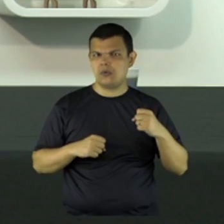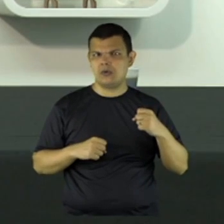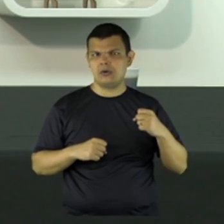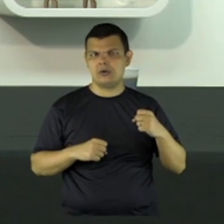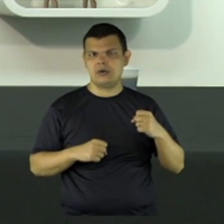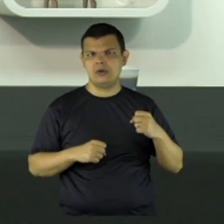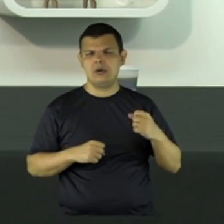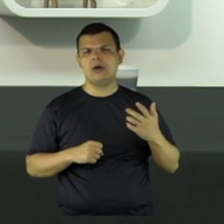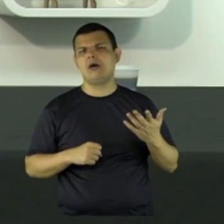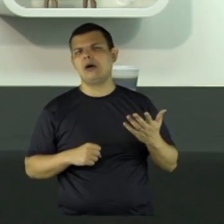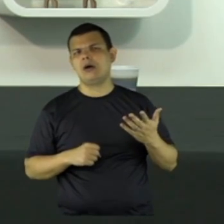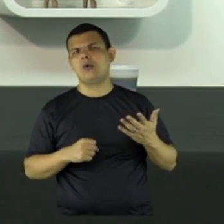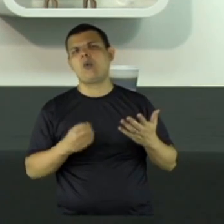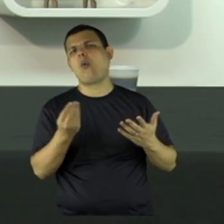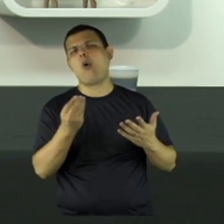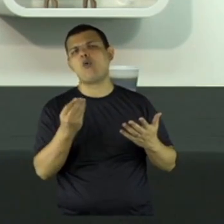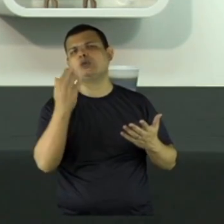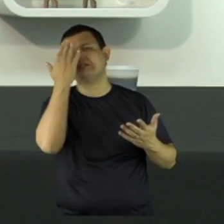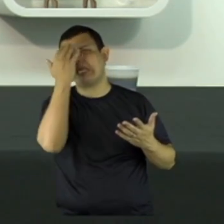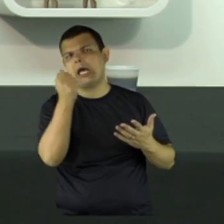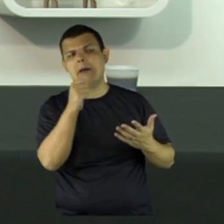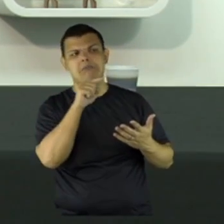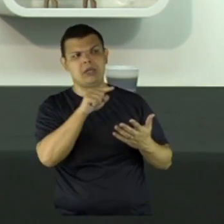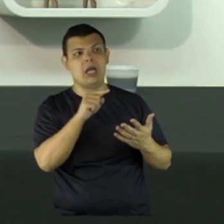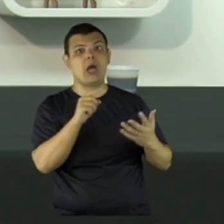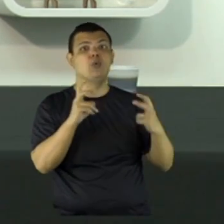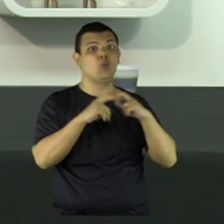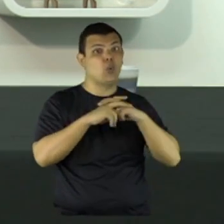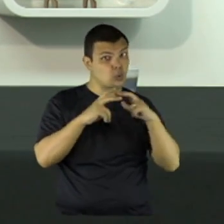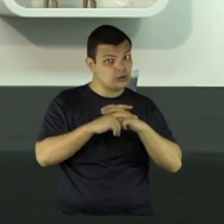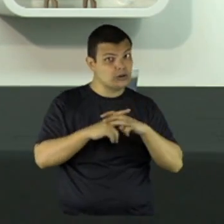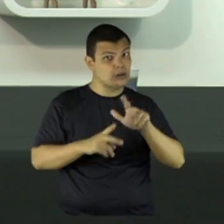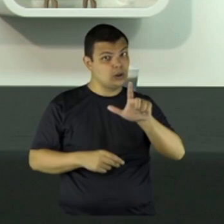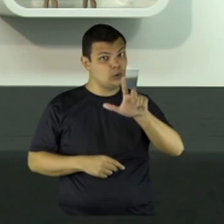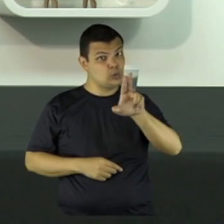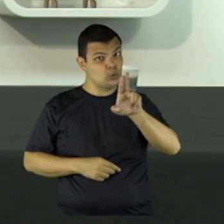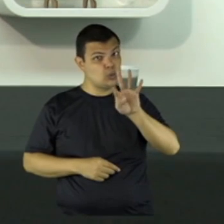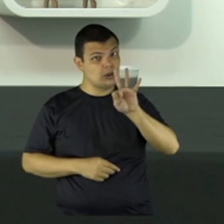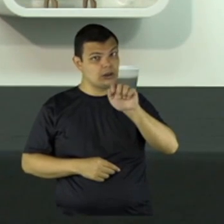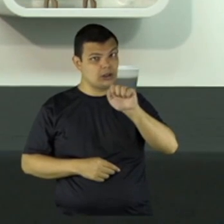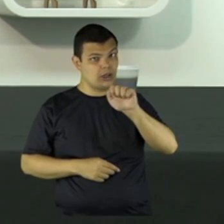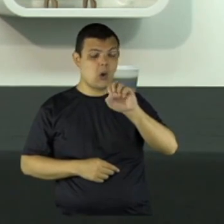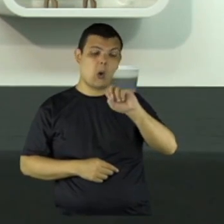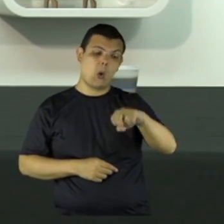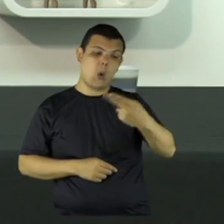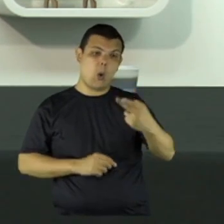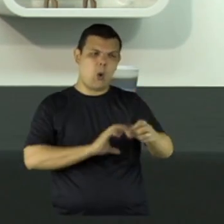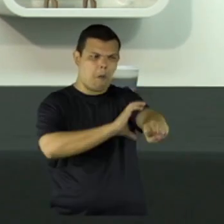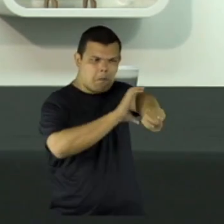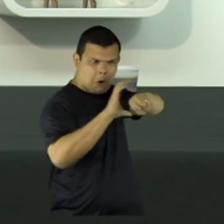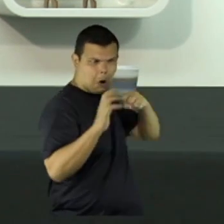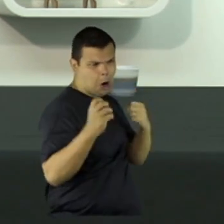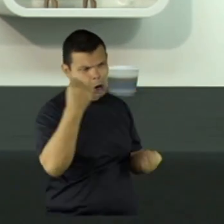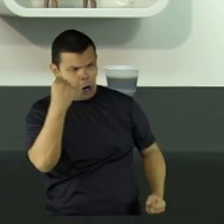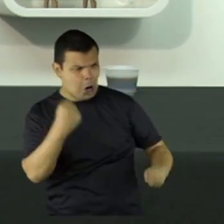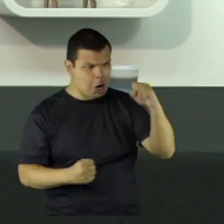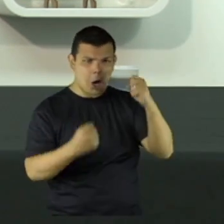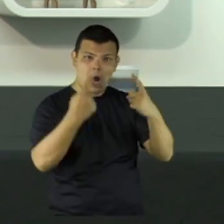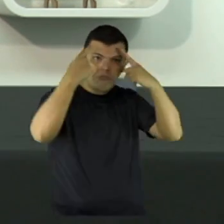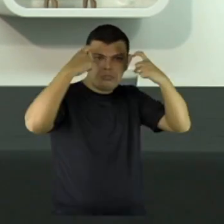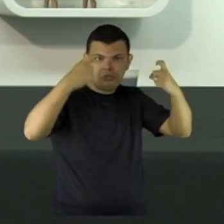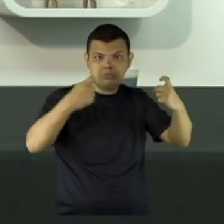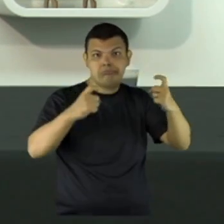Como você sabe que o que eles estão fazendo é uma briga ou é uma luta? Como você faz